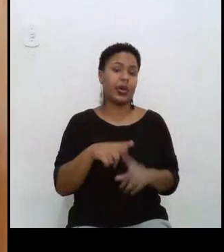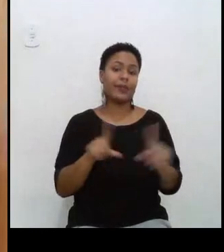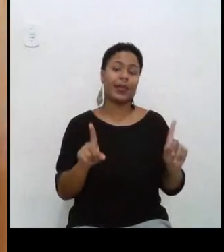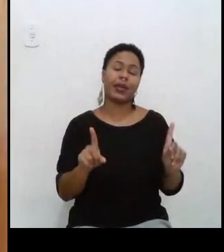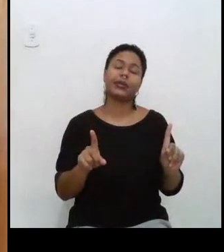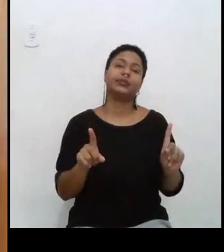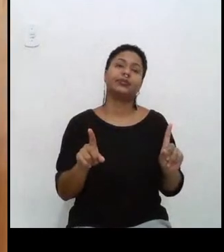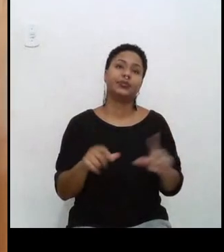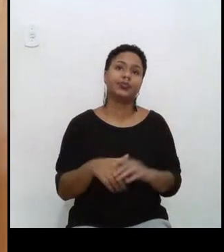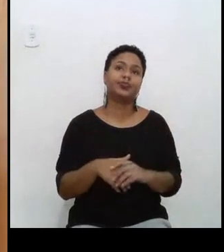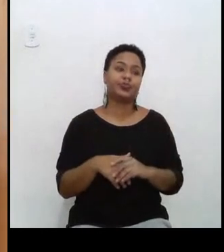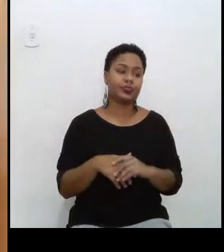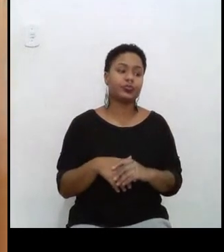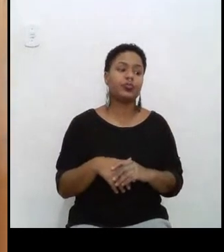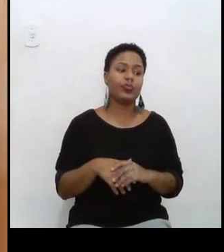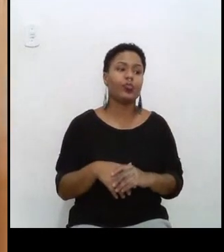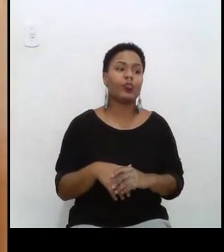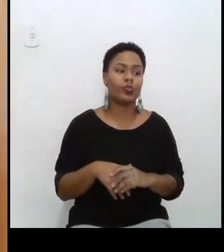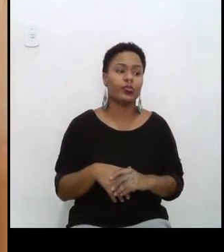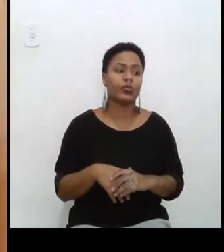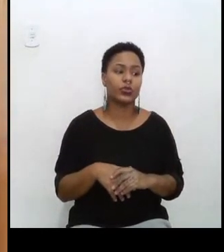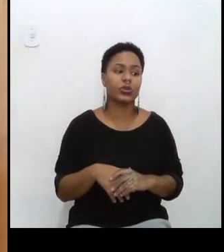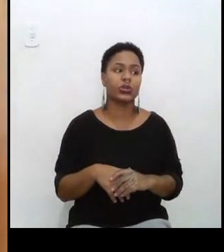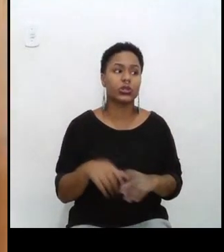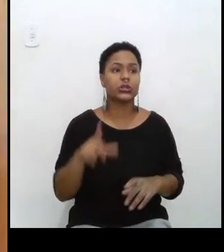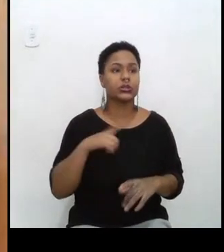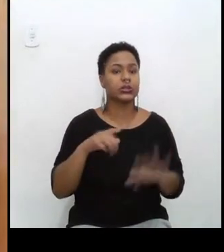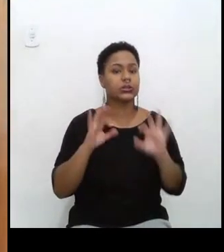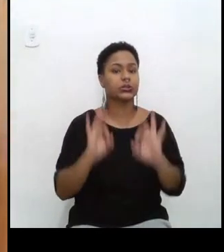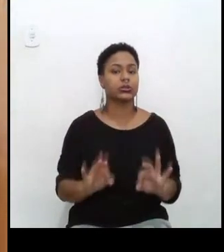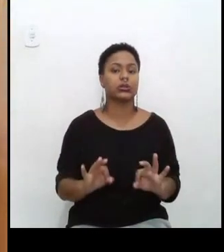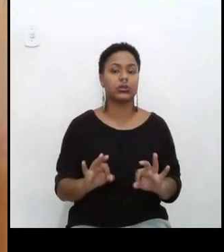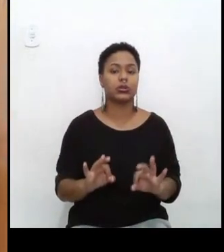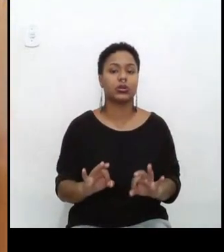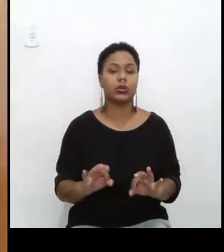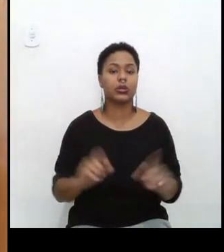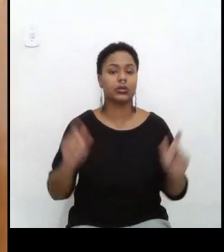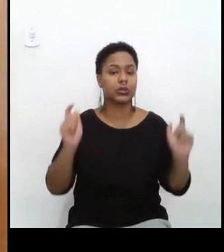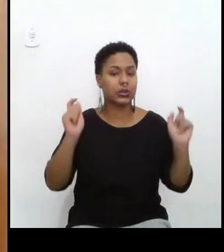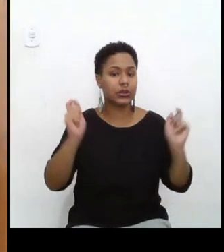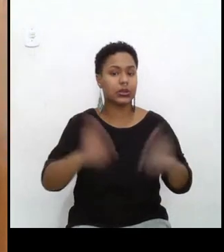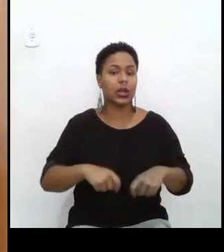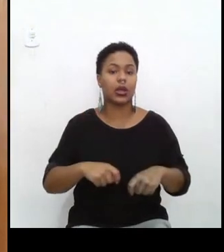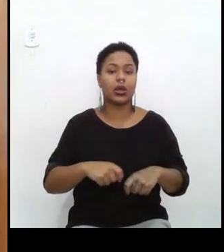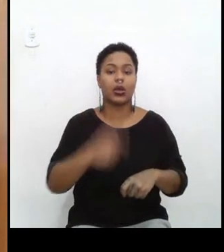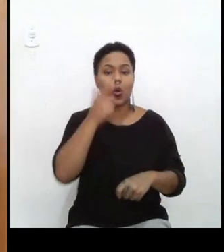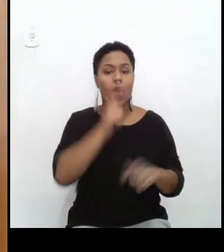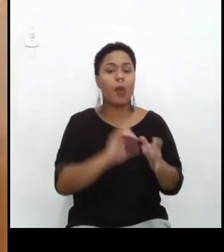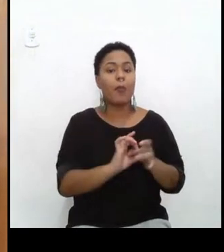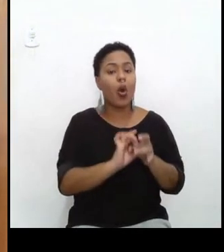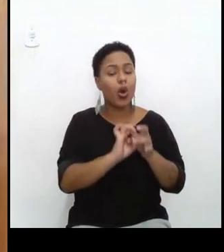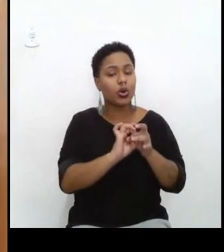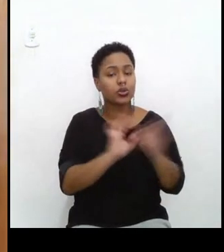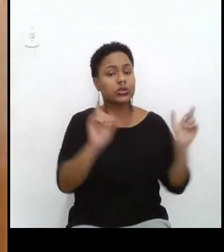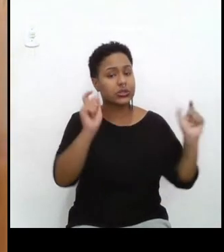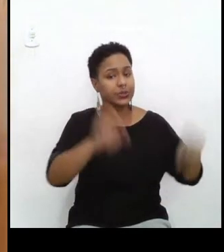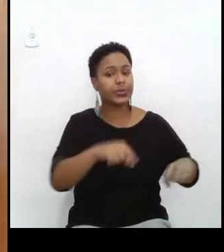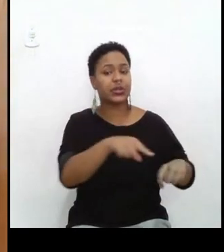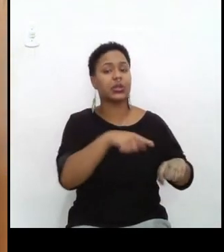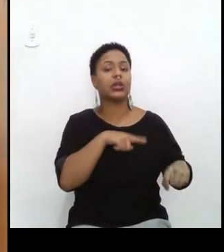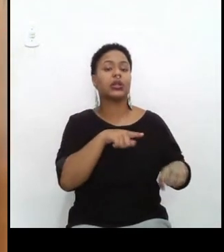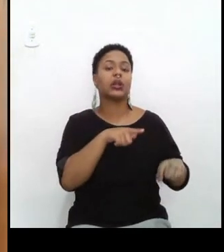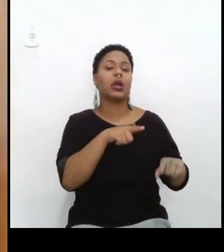é que é o horário de quinta aproximación a gente tornam a do bingo las observaciones